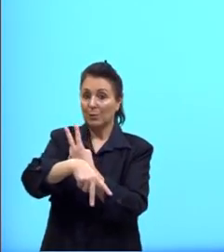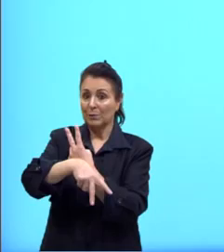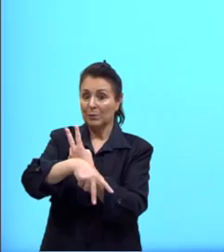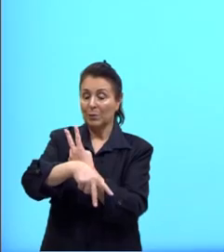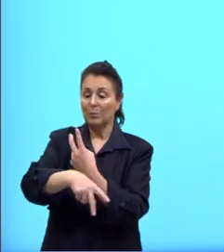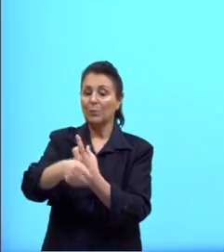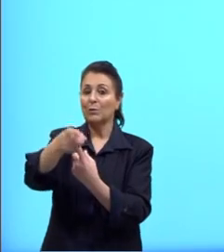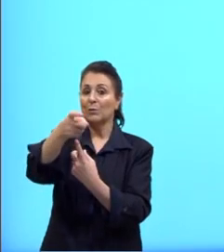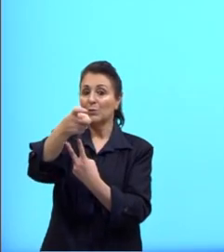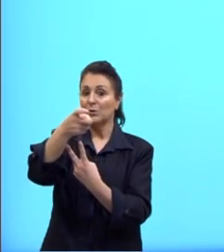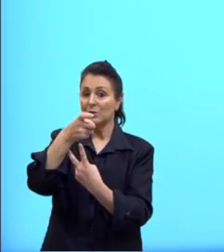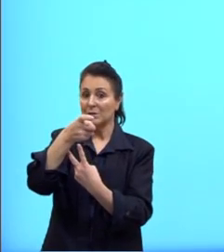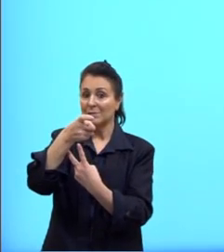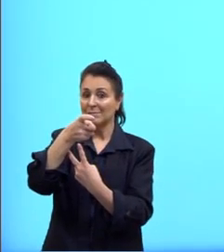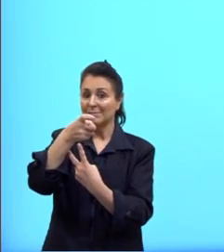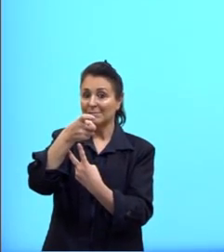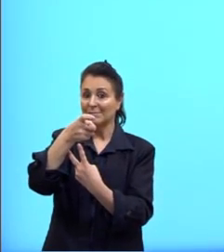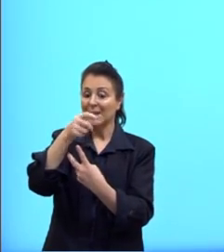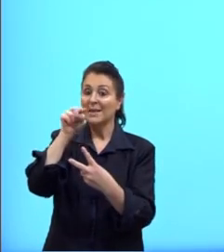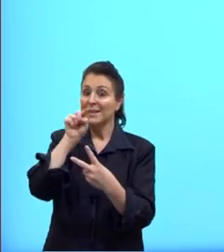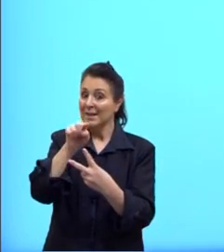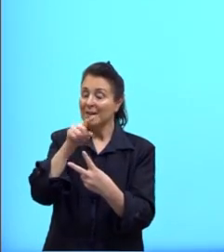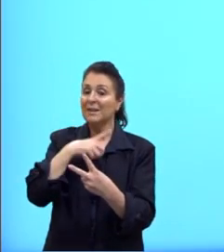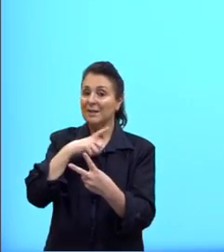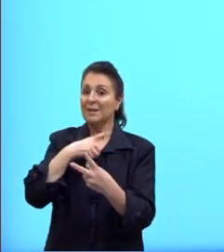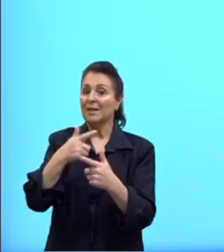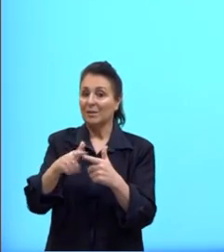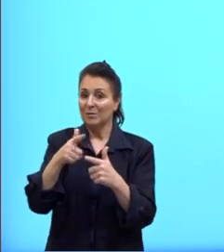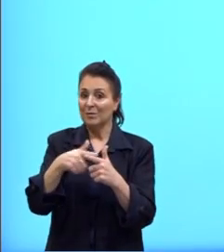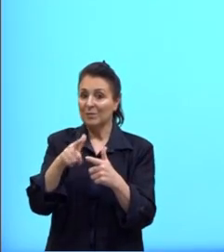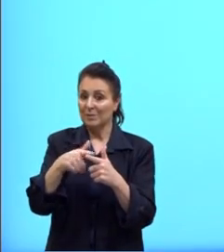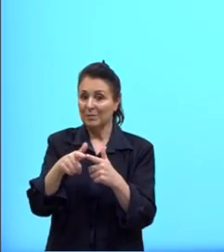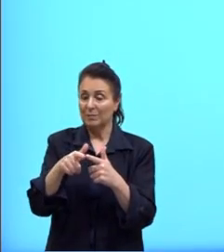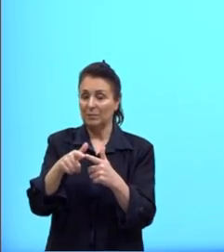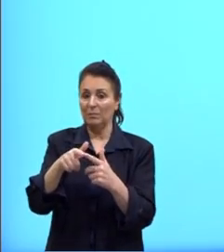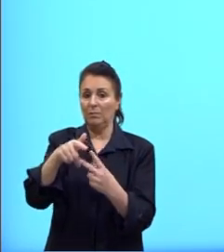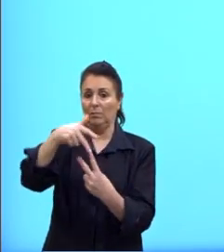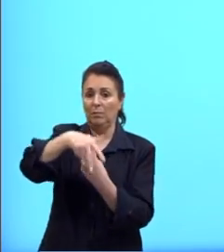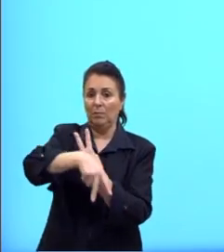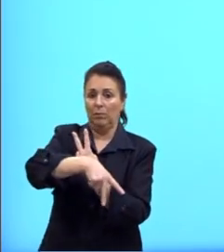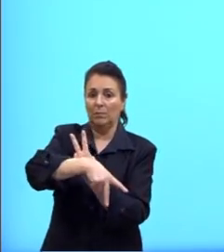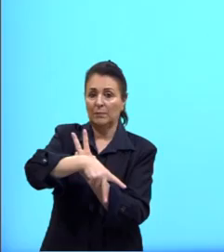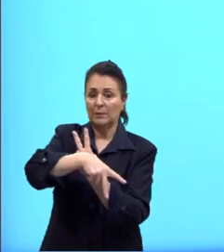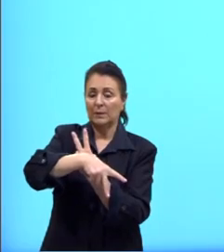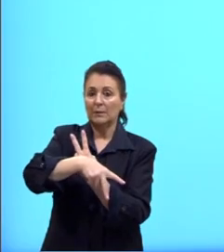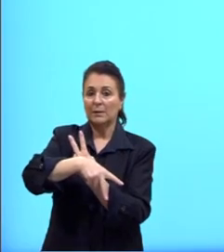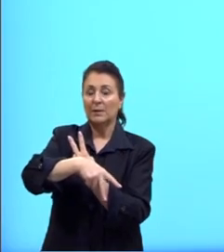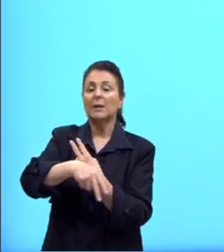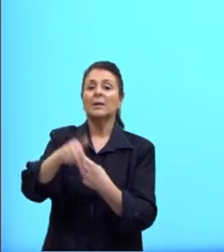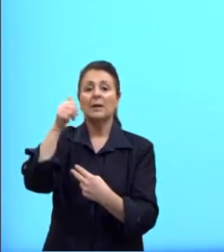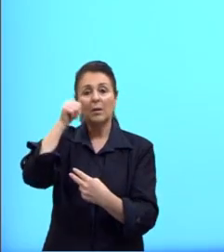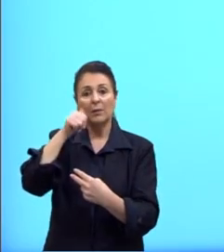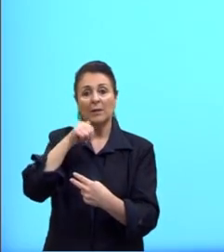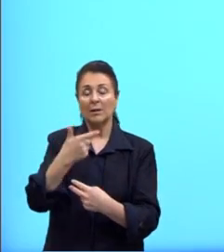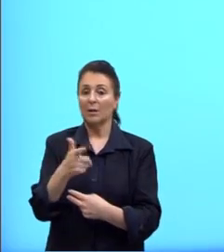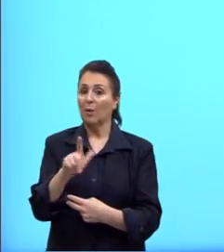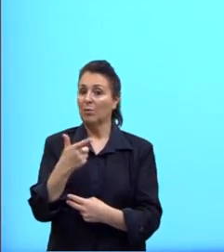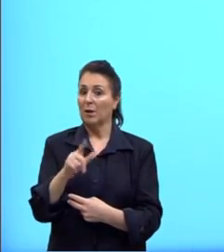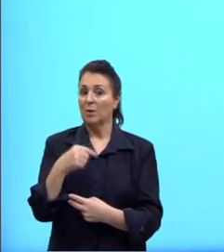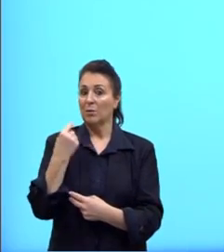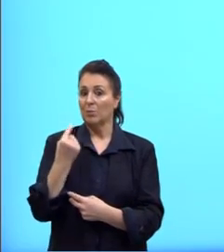e nesse caso aqui o cromossomo X é o afetado Então ele deu o cromossomo afetado E essas mulheres por ter pego